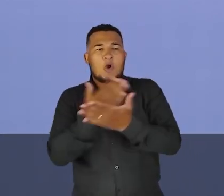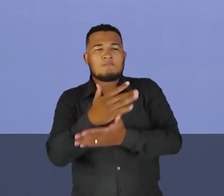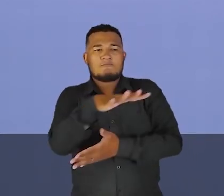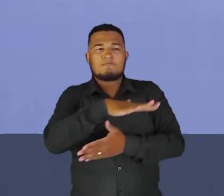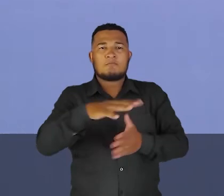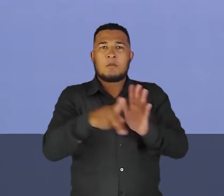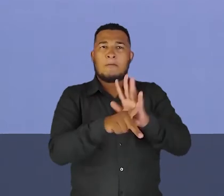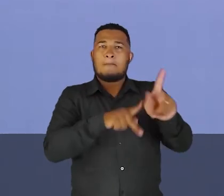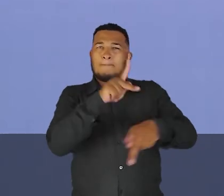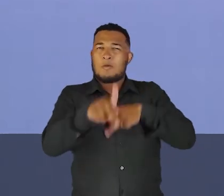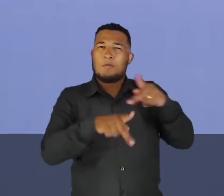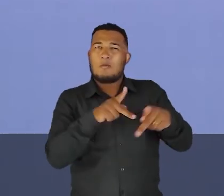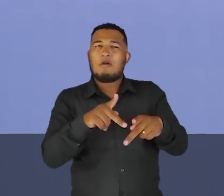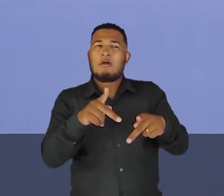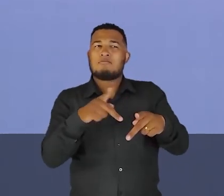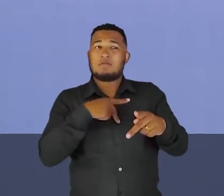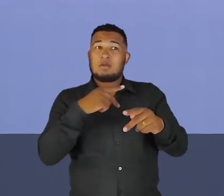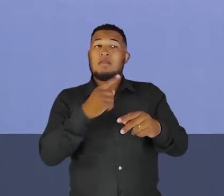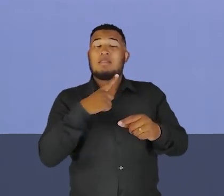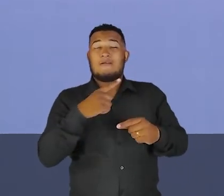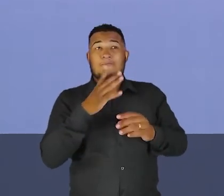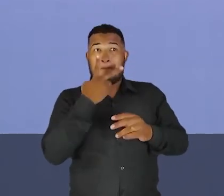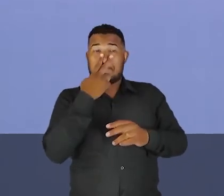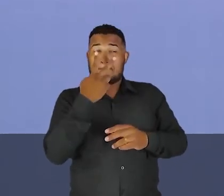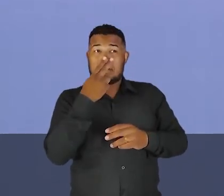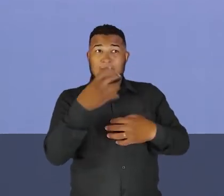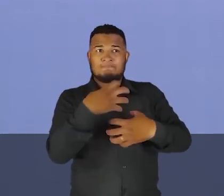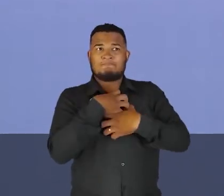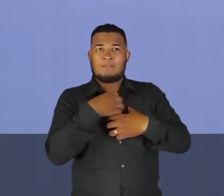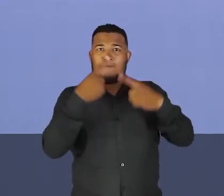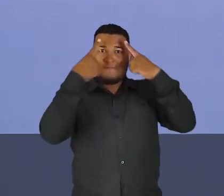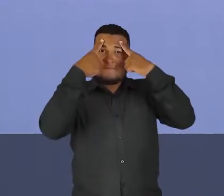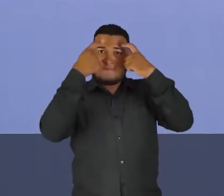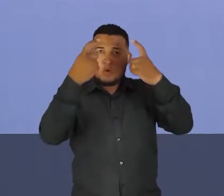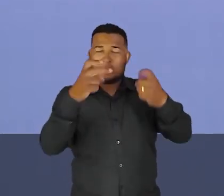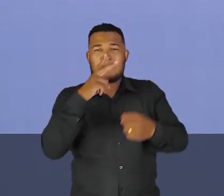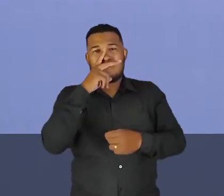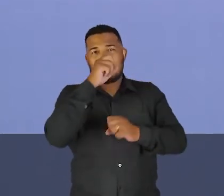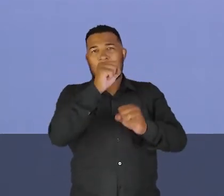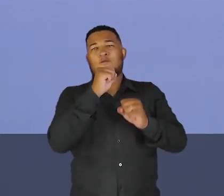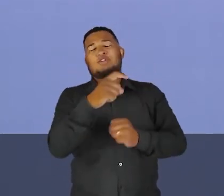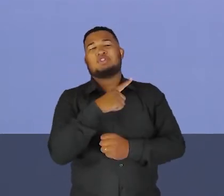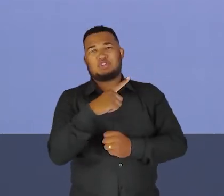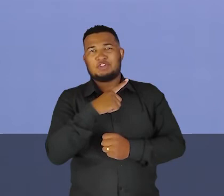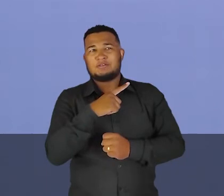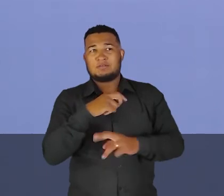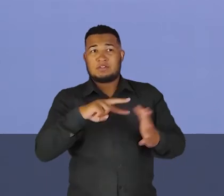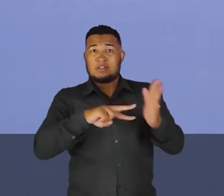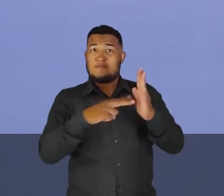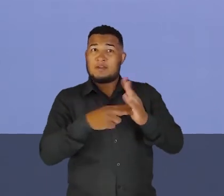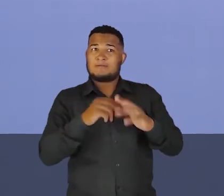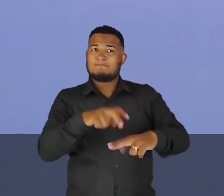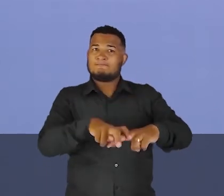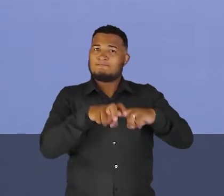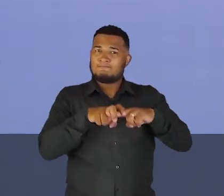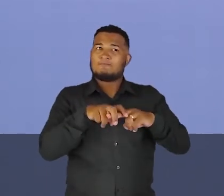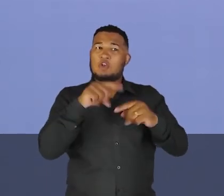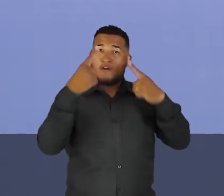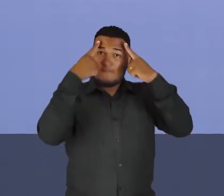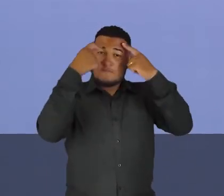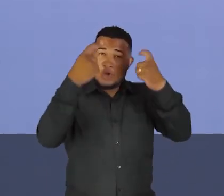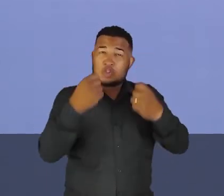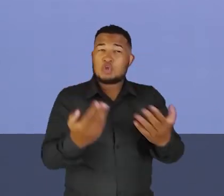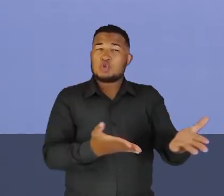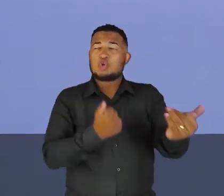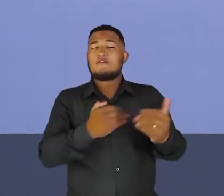população brasileira que é muito vulnerável à violência, tá? As estatísticas, elas mostram, né, que essa violência se transformou em uma das principais causas de morte entre os jovens,